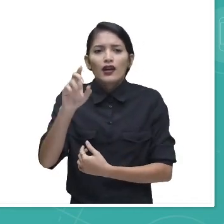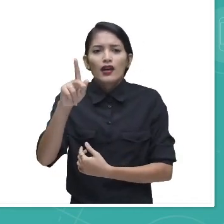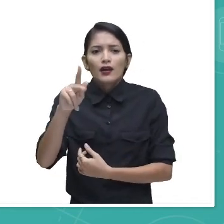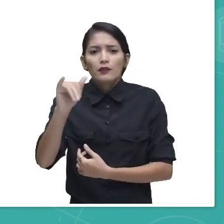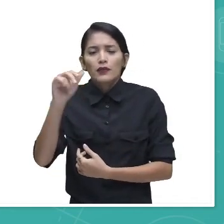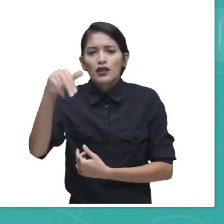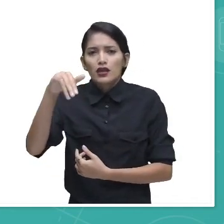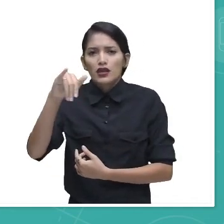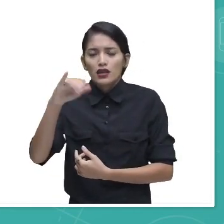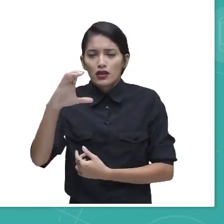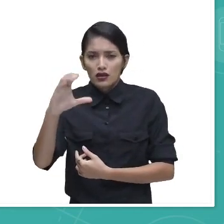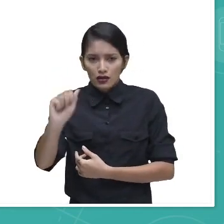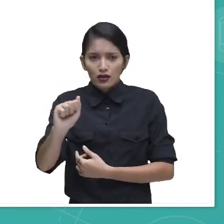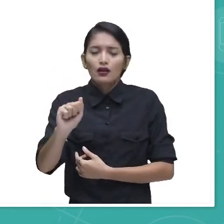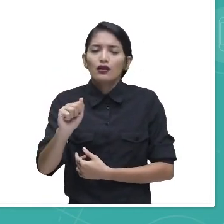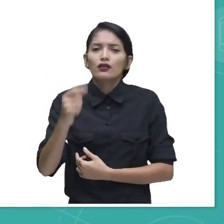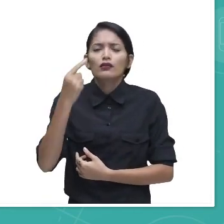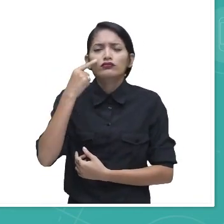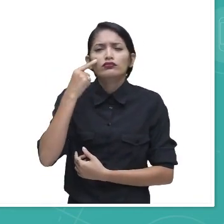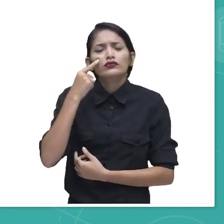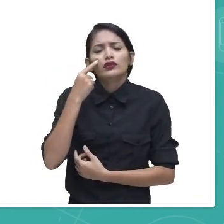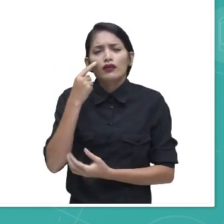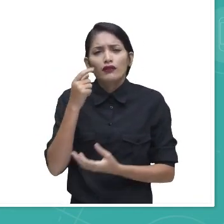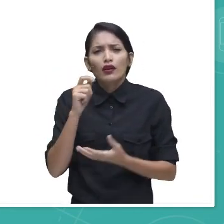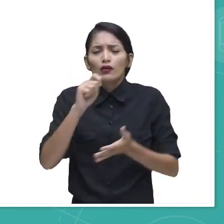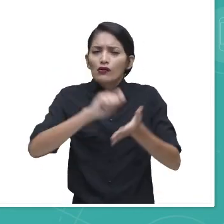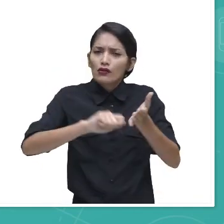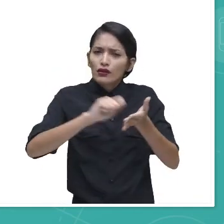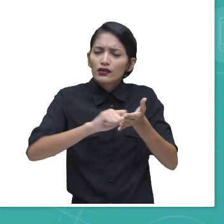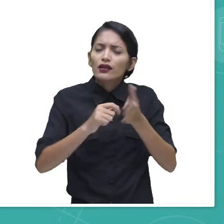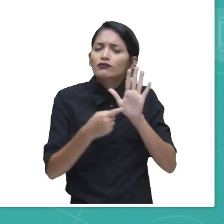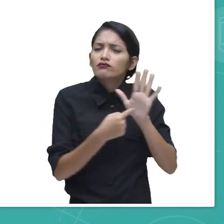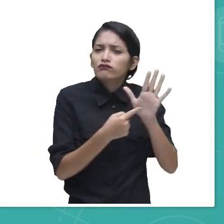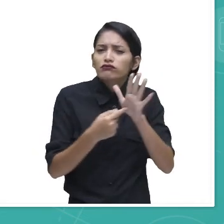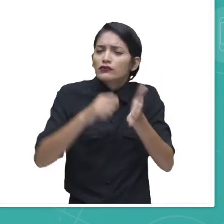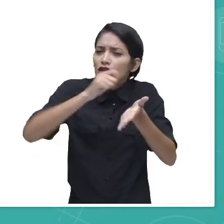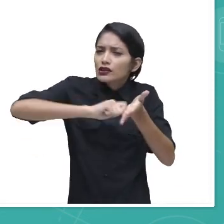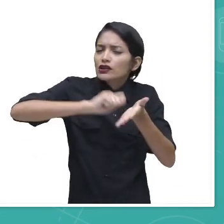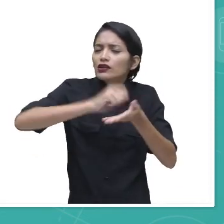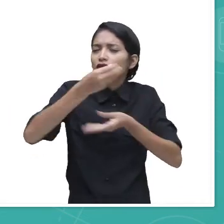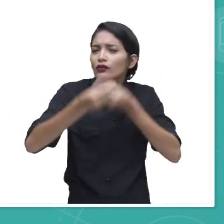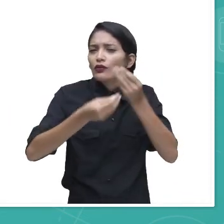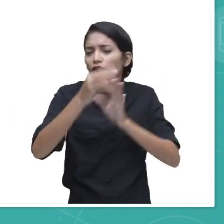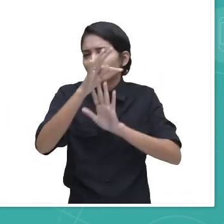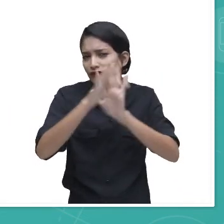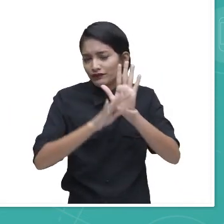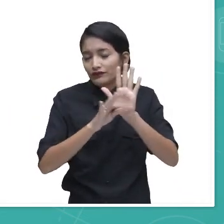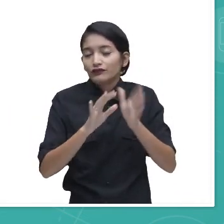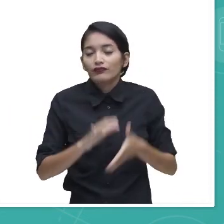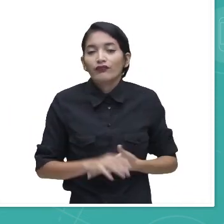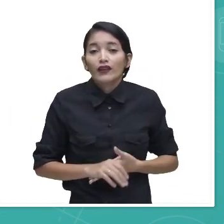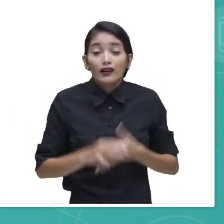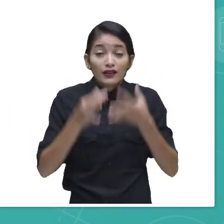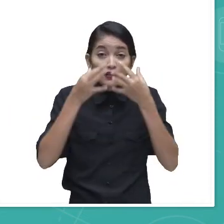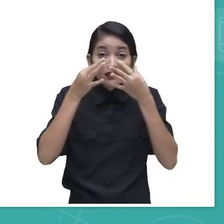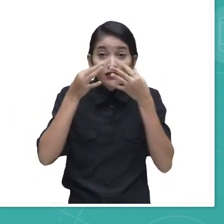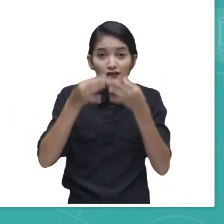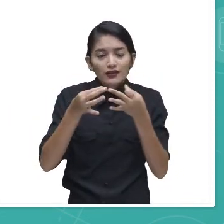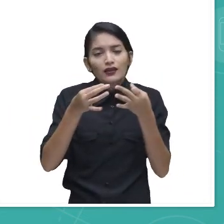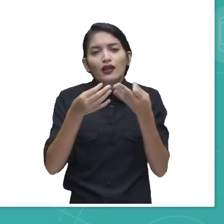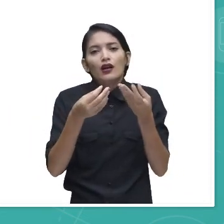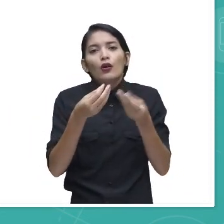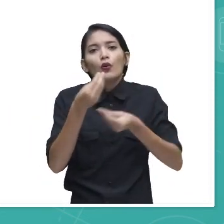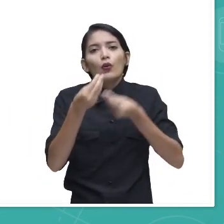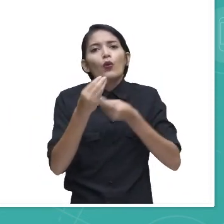Observem como o escritor, a Silvia Ortoff, está escrevendo esse texto. Aí você vai prestar atenção nos